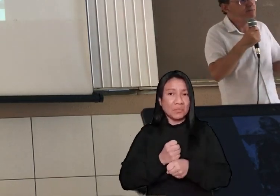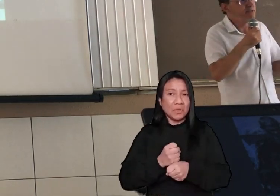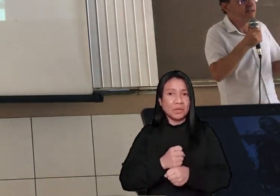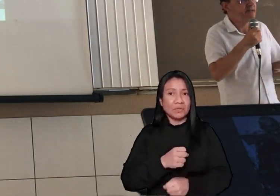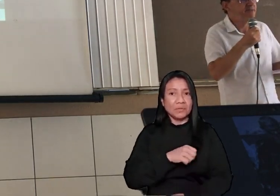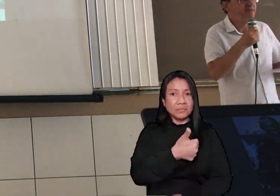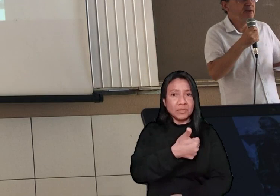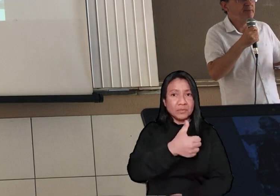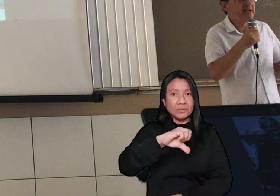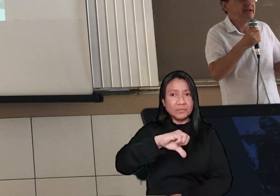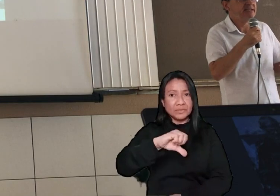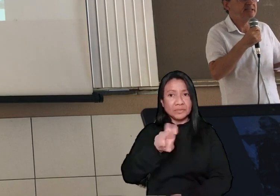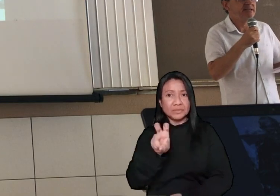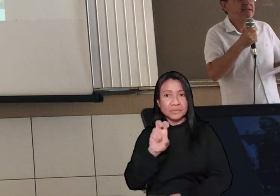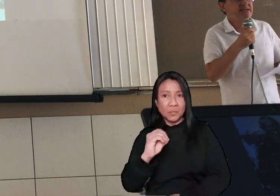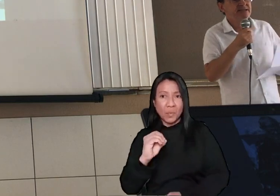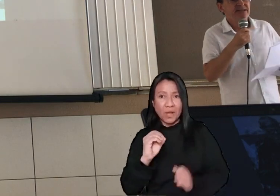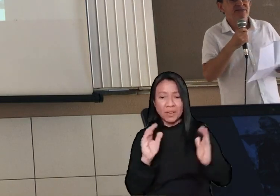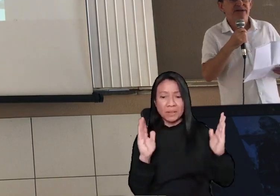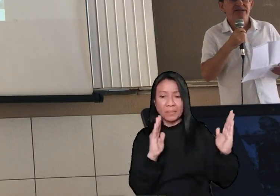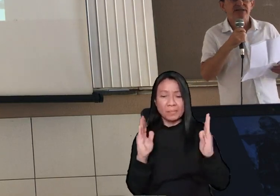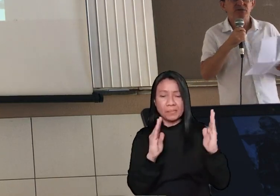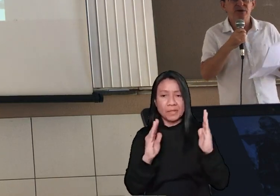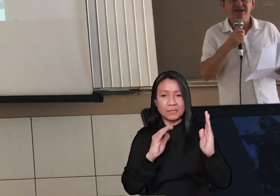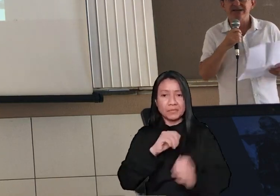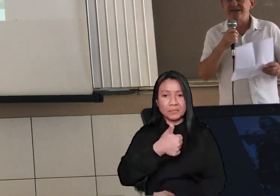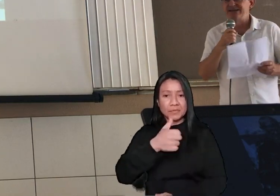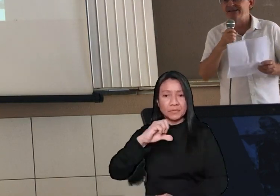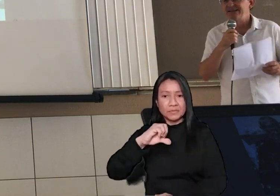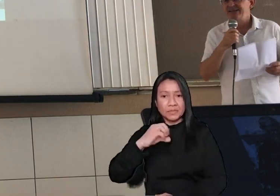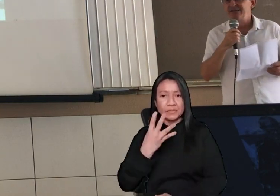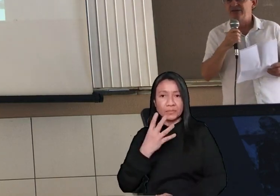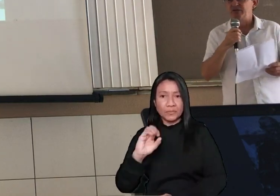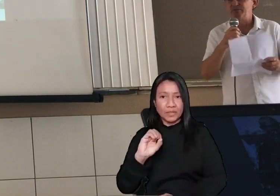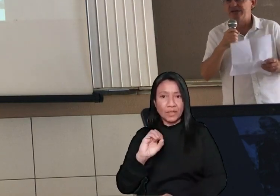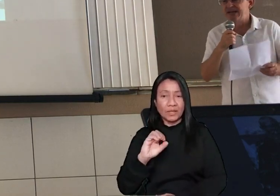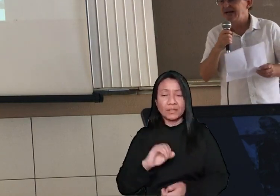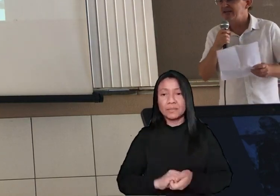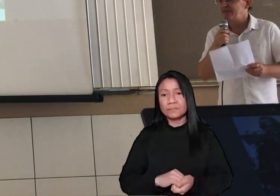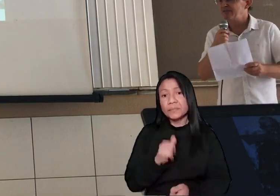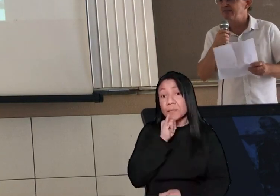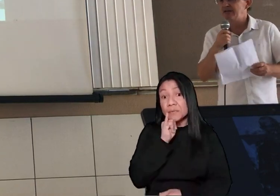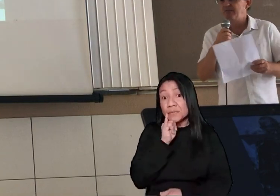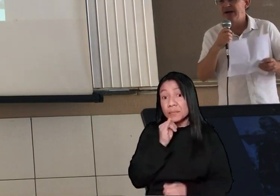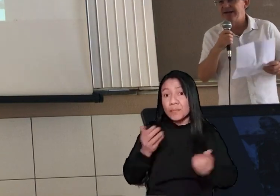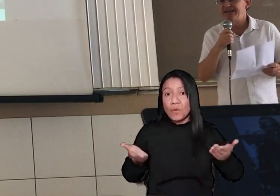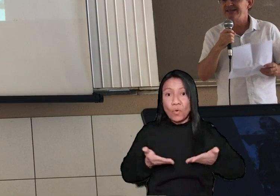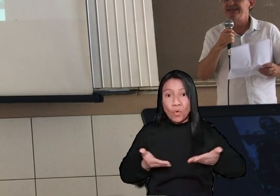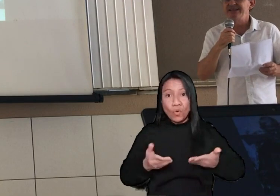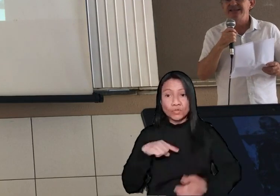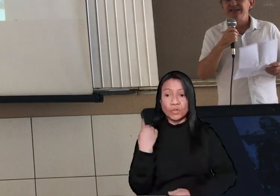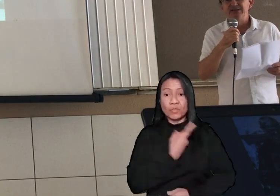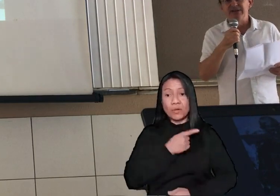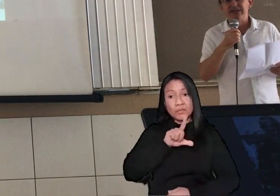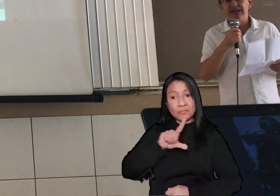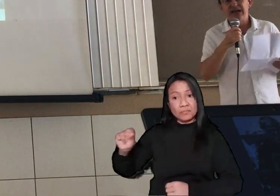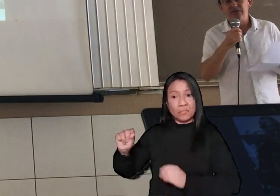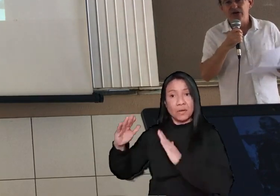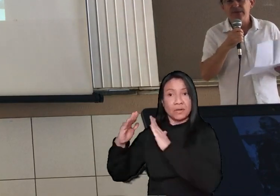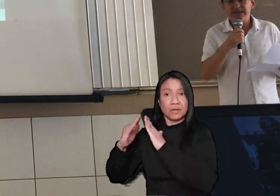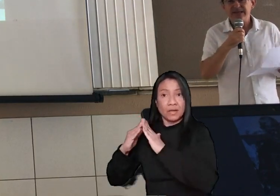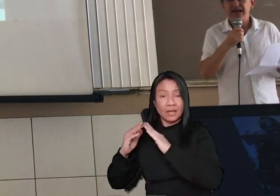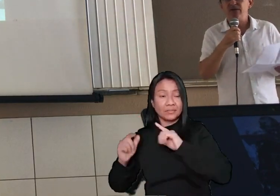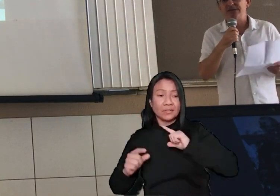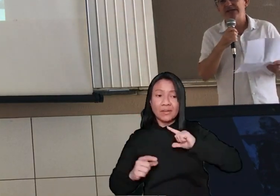hoje a gente vai para casa, vai na escola, vai no supermercado, vai no parque, vai de